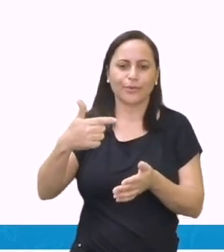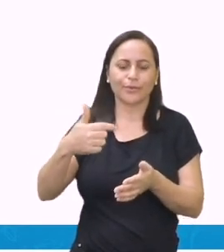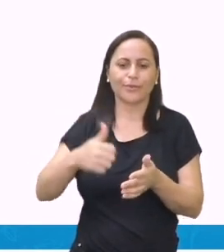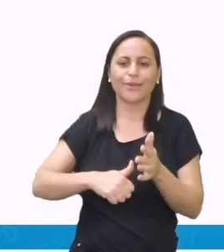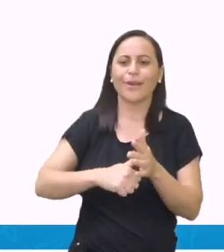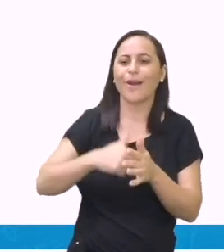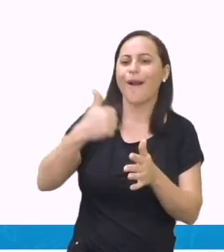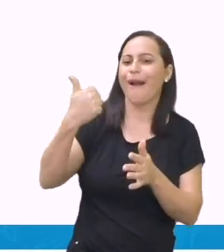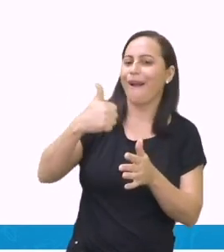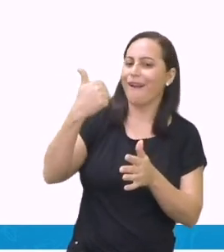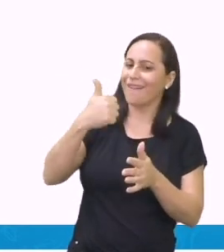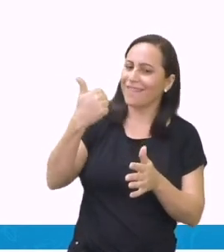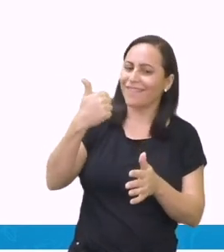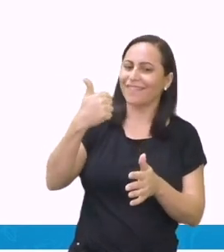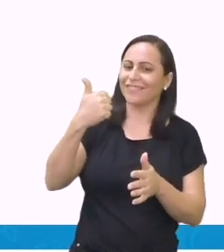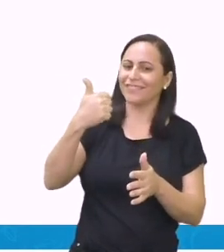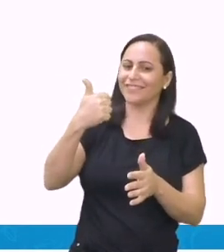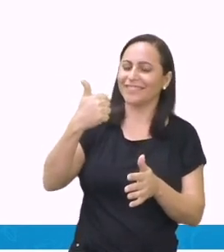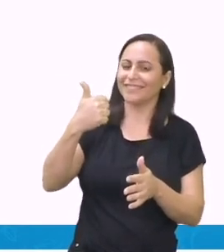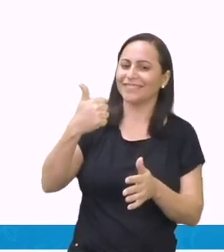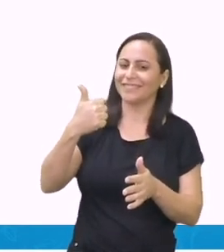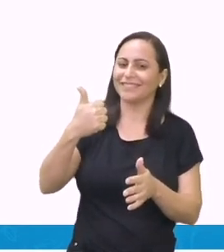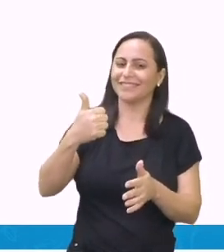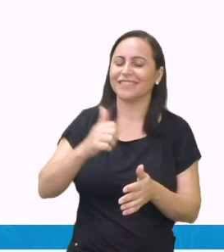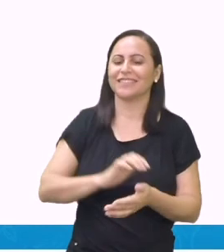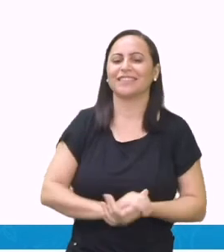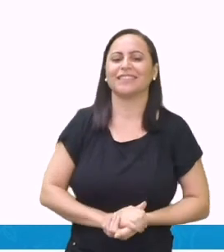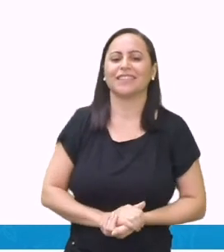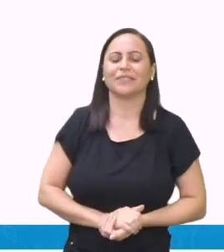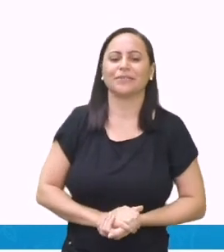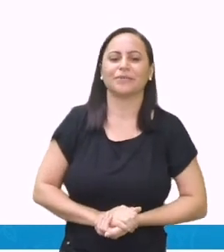2º. E o nosso amiguinho está em